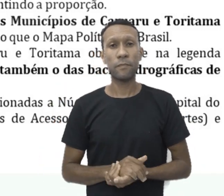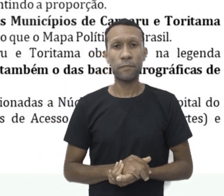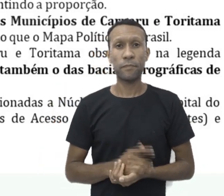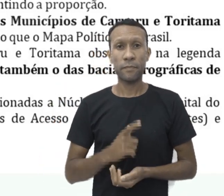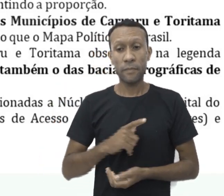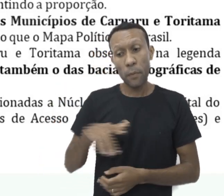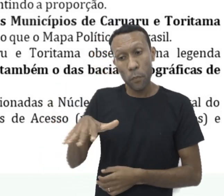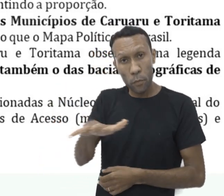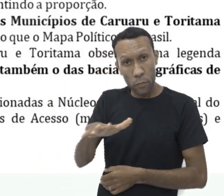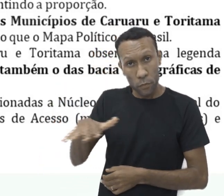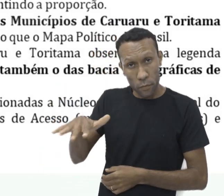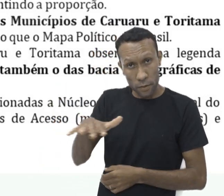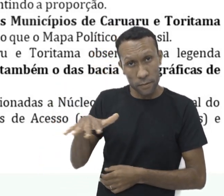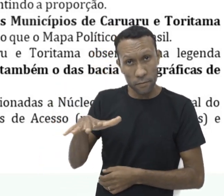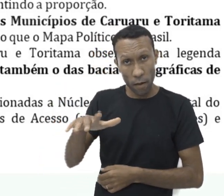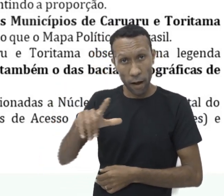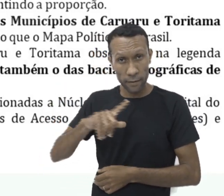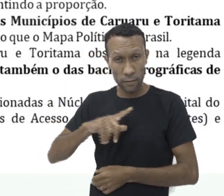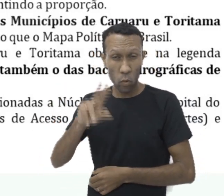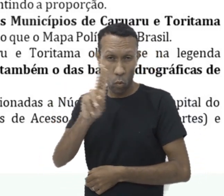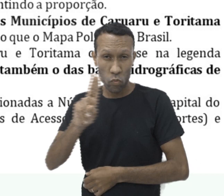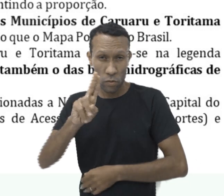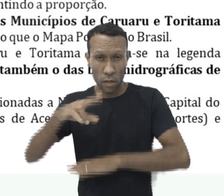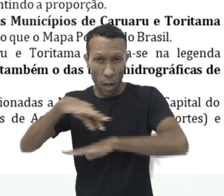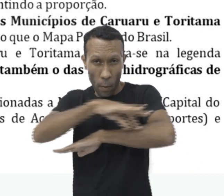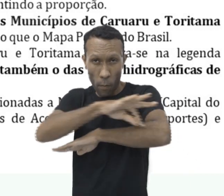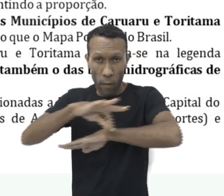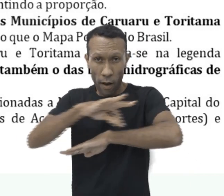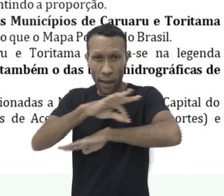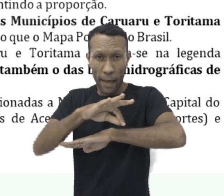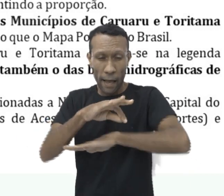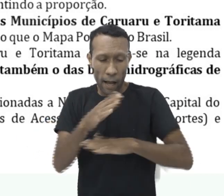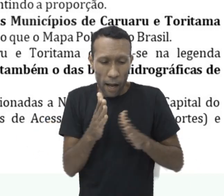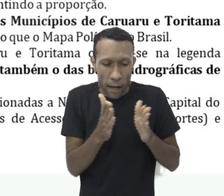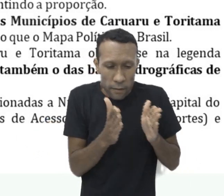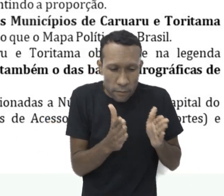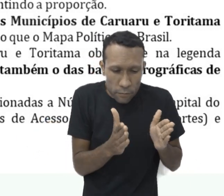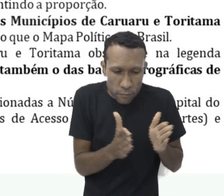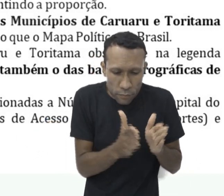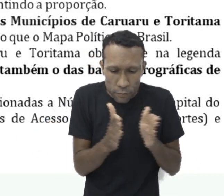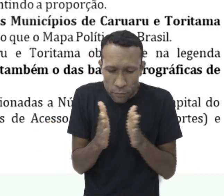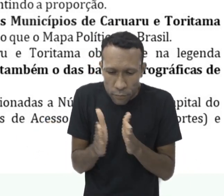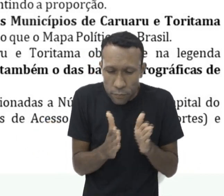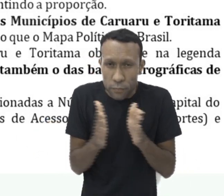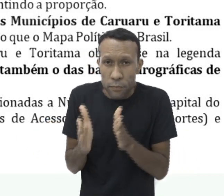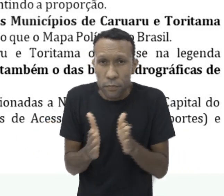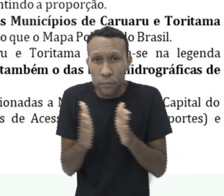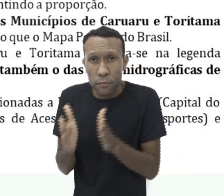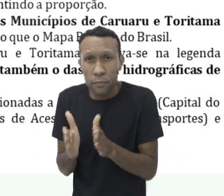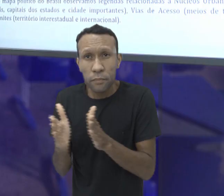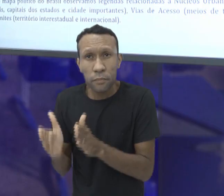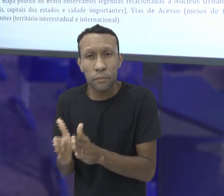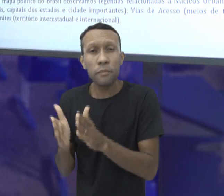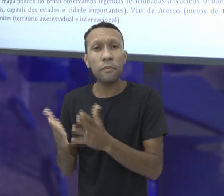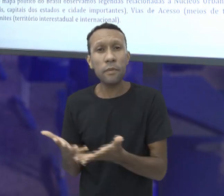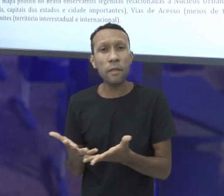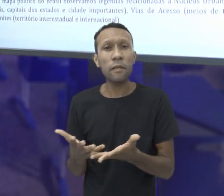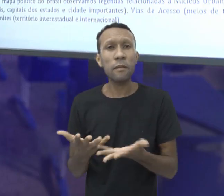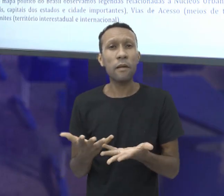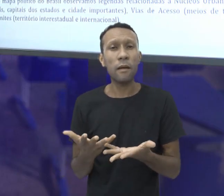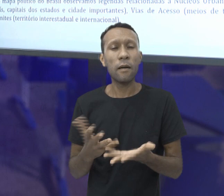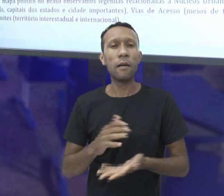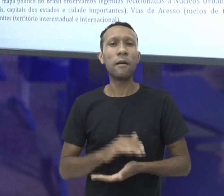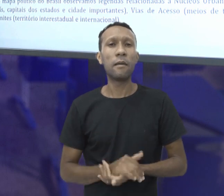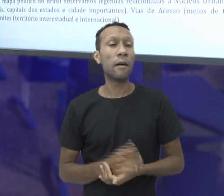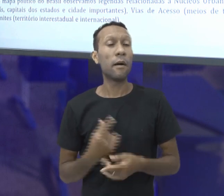espaço delimitado pela régua gráfica, cada centímetro equivale a 120 quilômetros de distância real. A vantagem